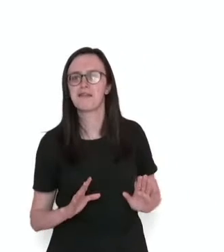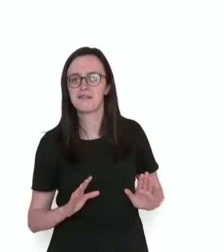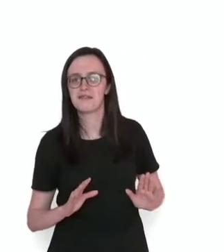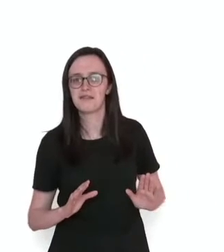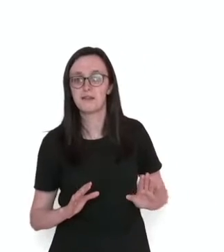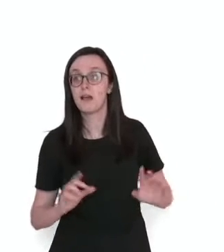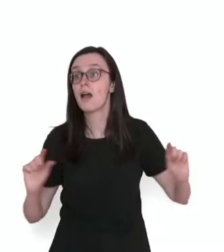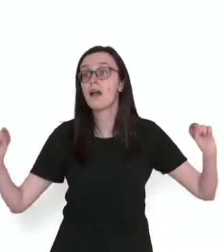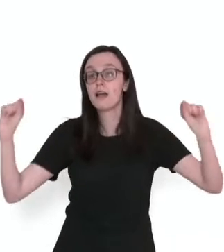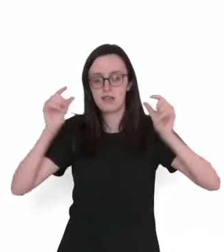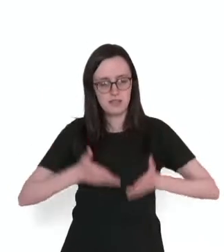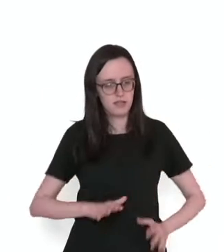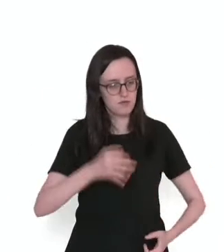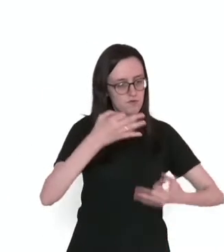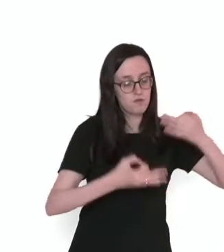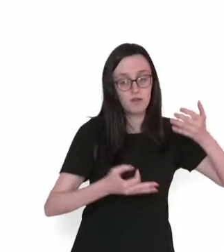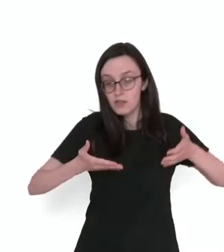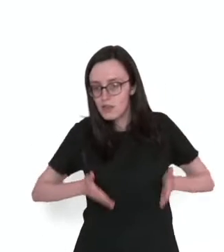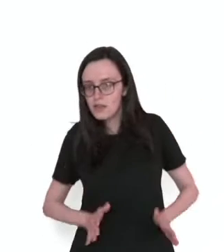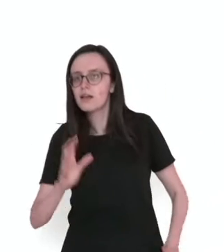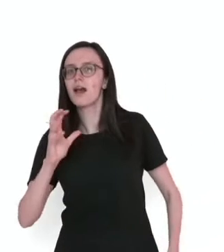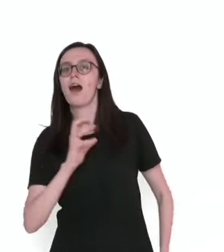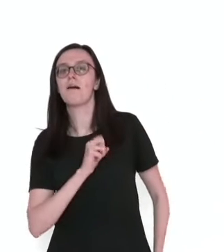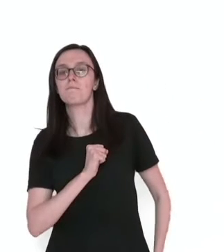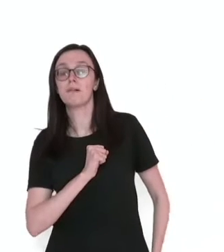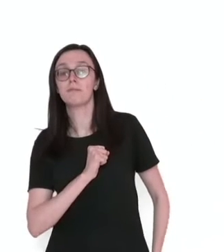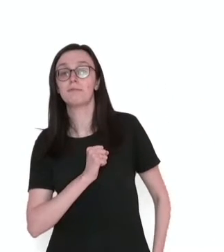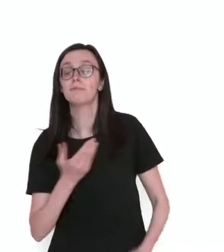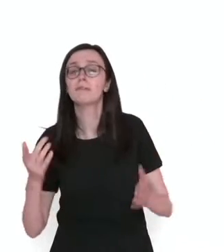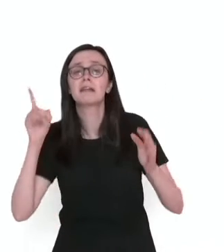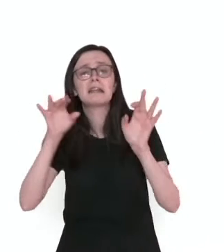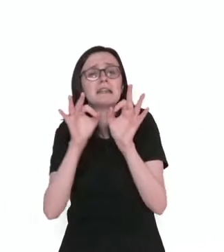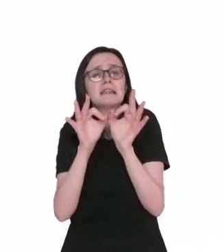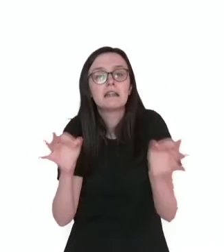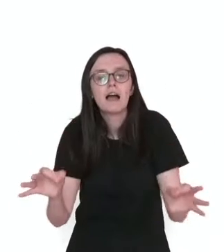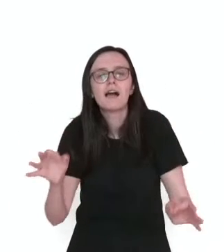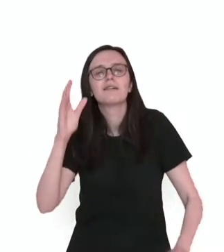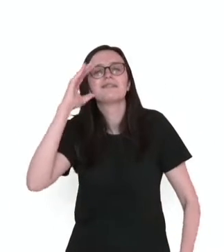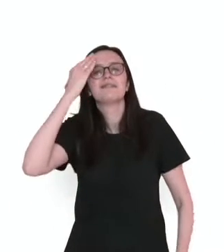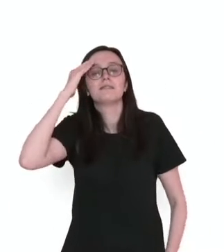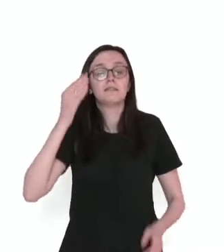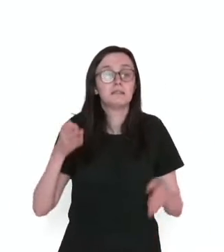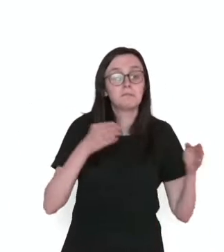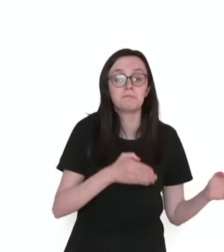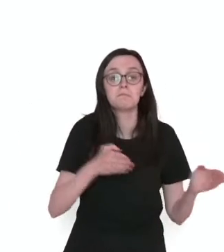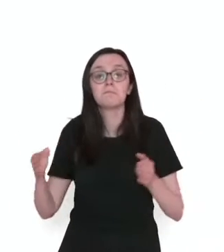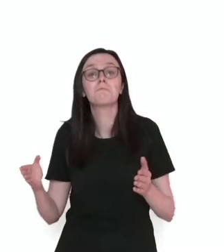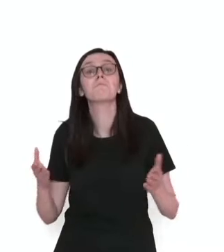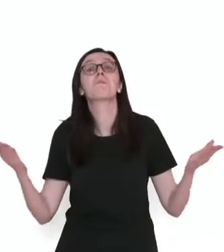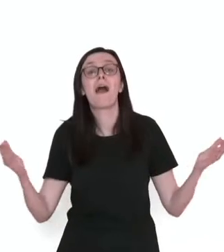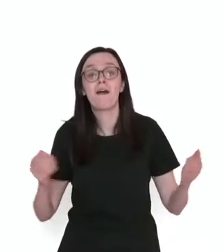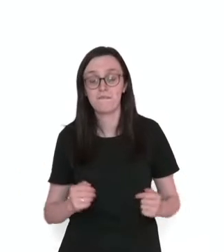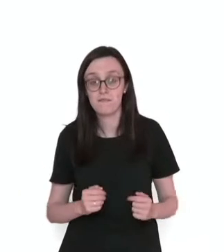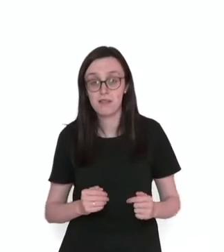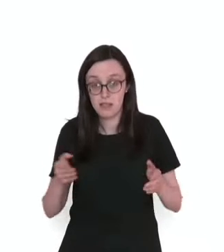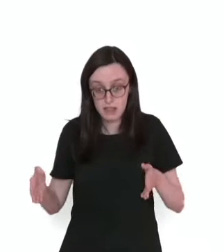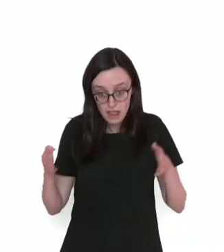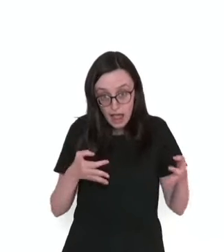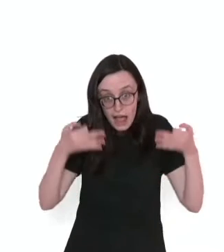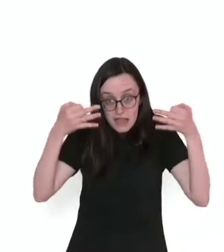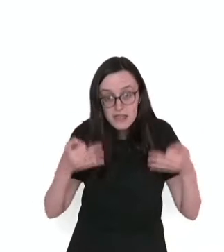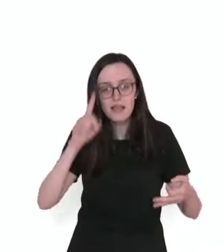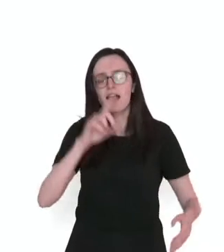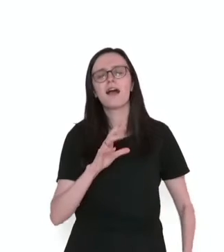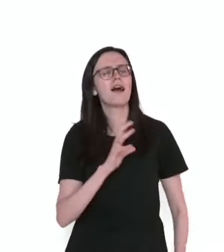Há quem nasceu para julgar, há quem nasceu para amar. E é tão simples entender de que lado a gente está. E o lado certo é